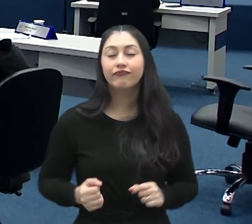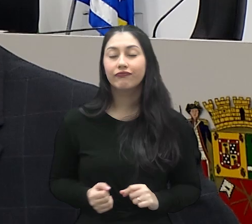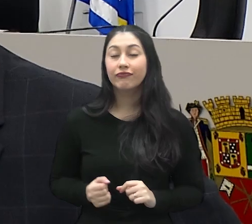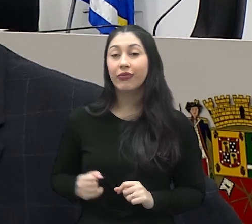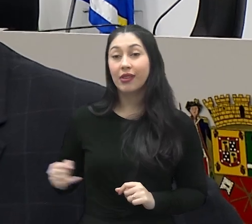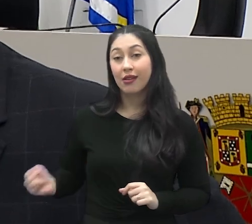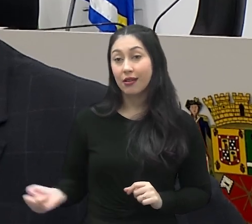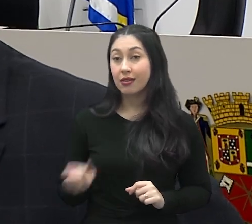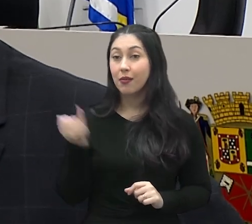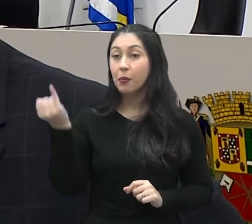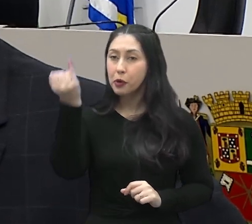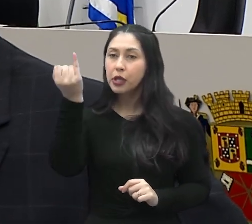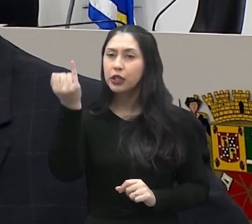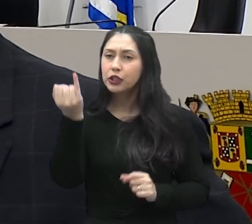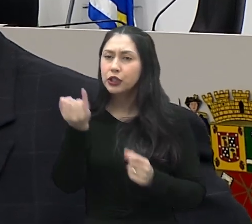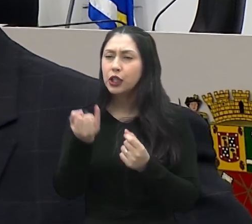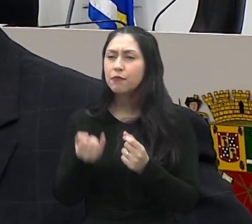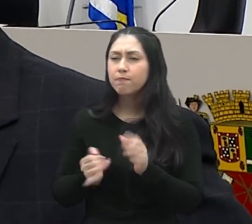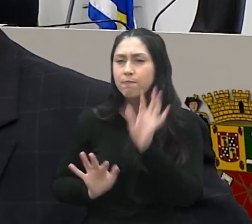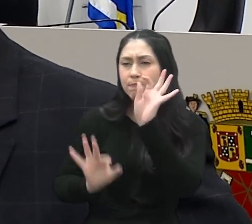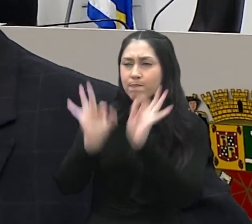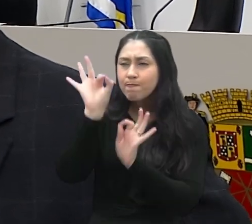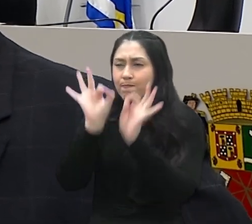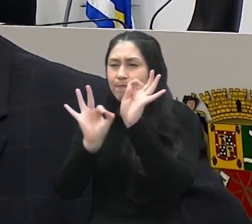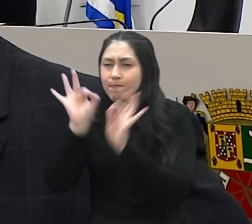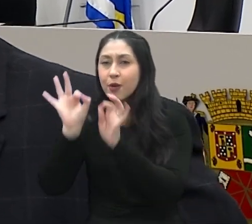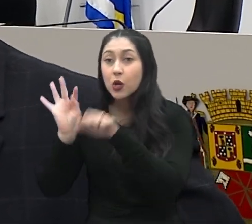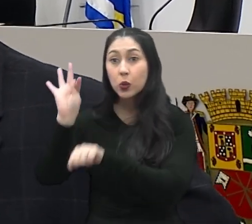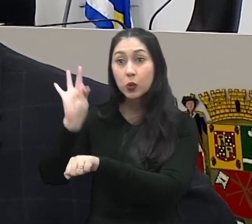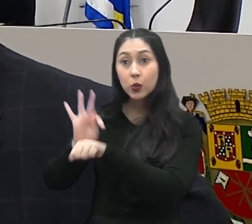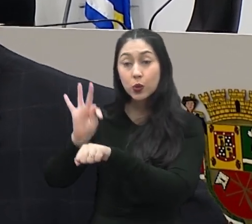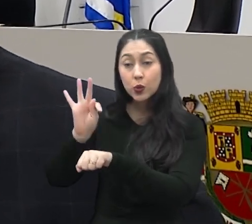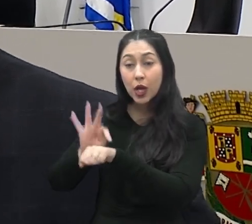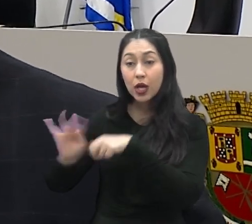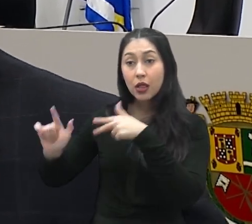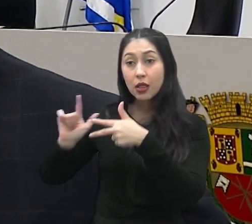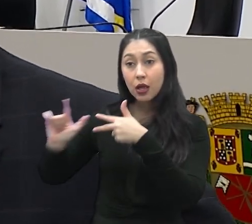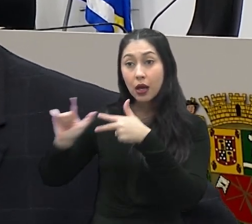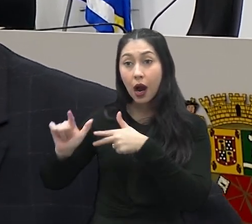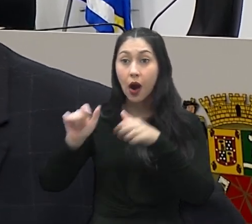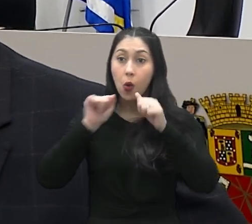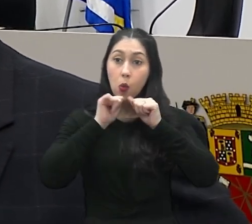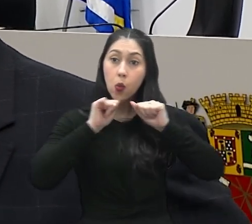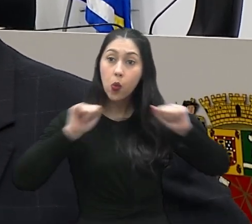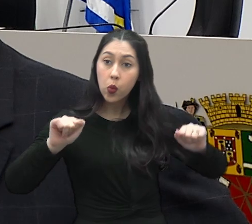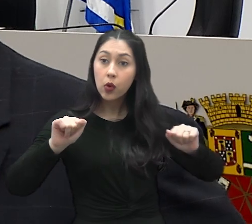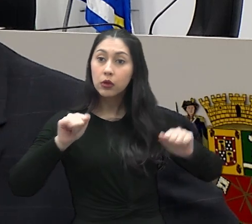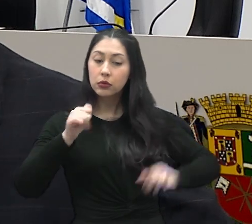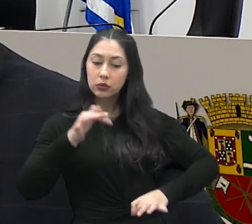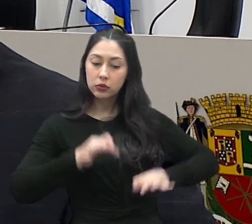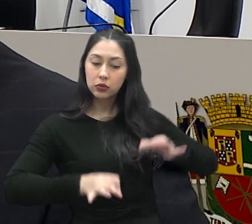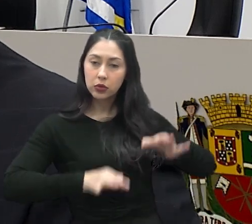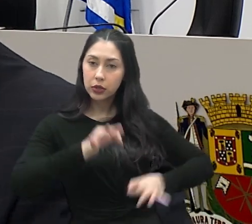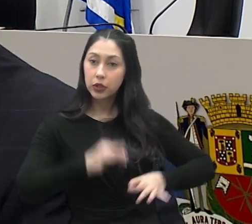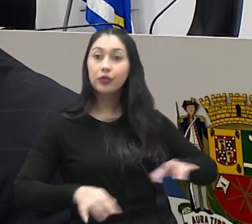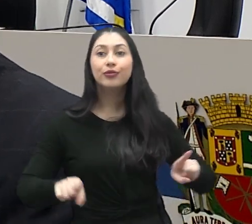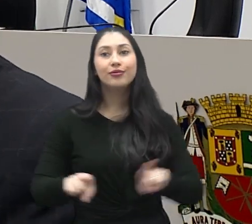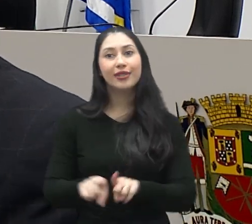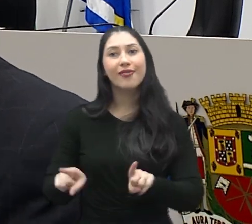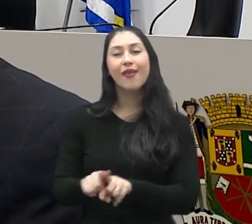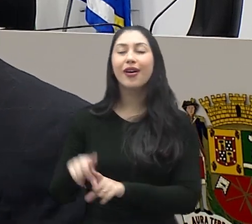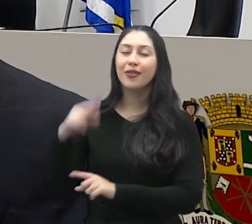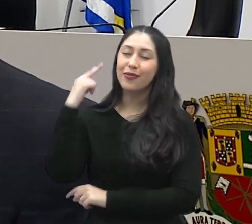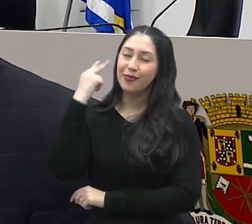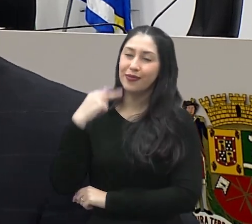plenário. Muito importante, né, esse afinamento aí entre o técnico legislativo, o assessoria jurídico e